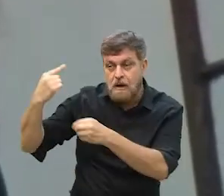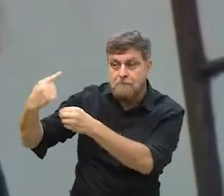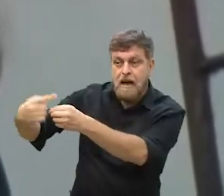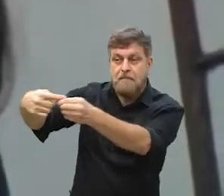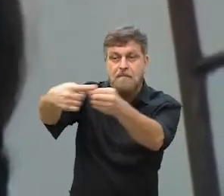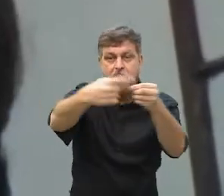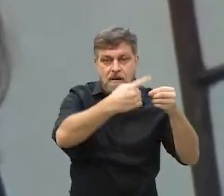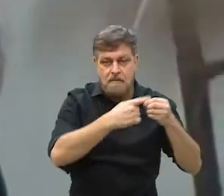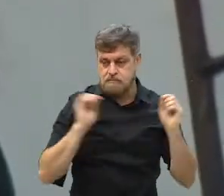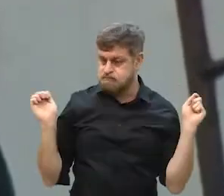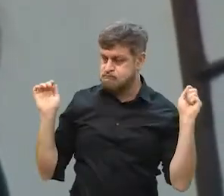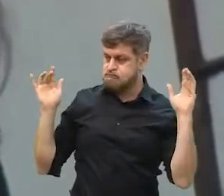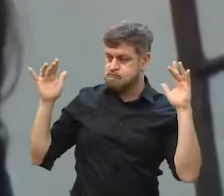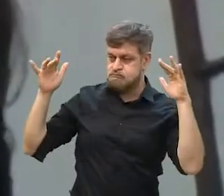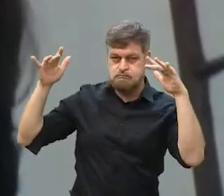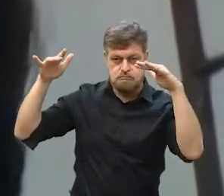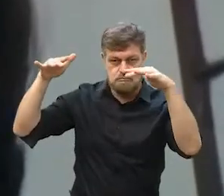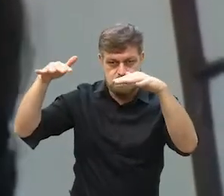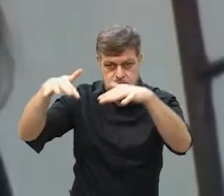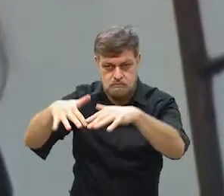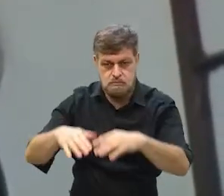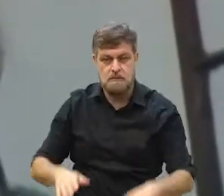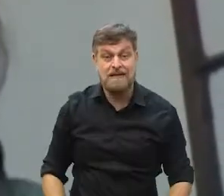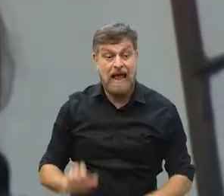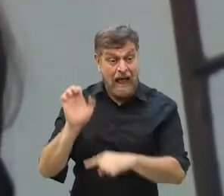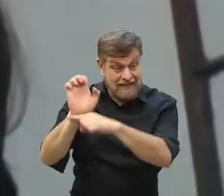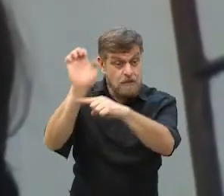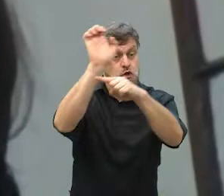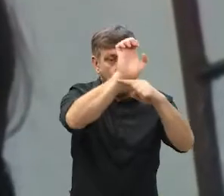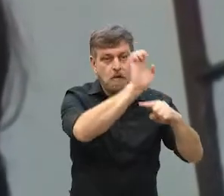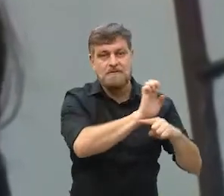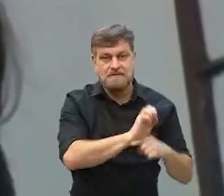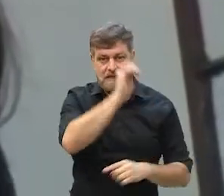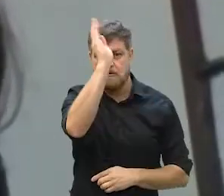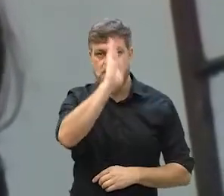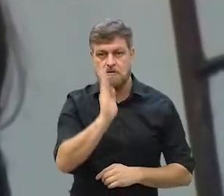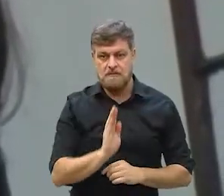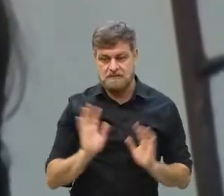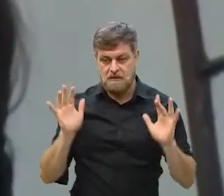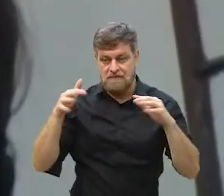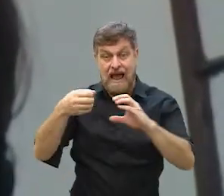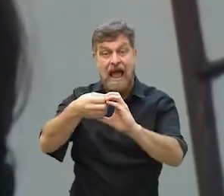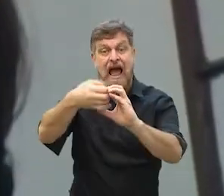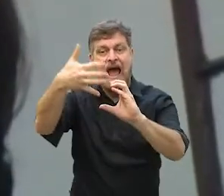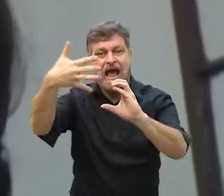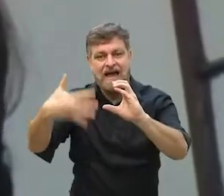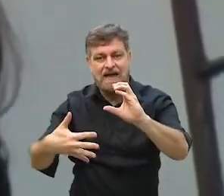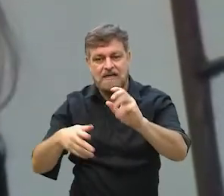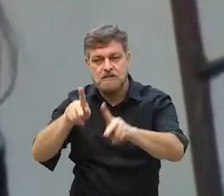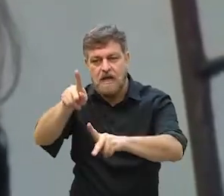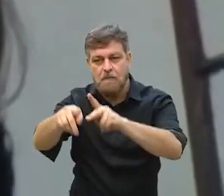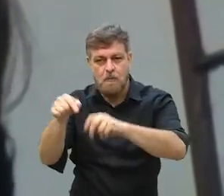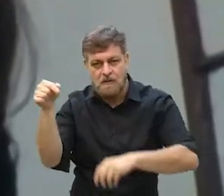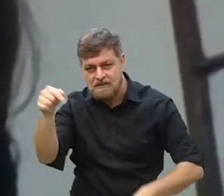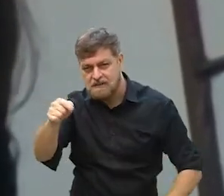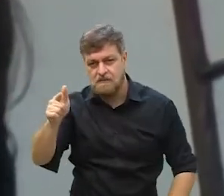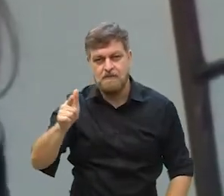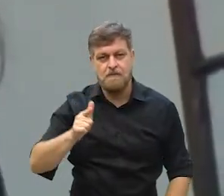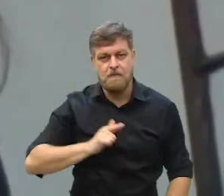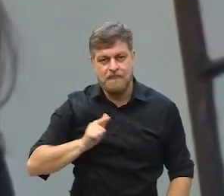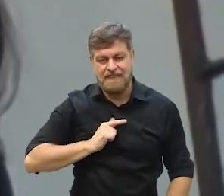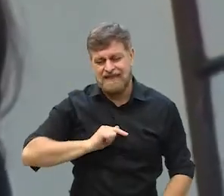região metropolitana e até outros estados. Então, nós temos uma característica demográfica de